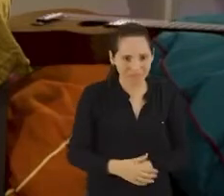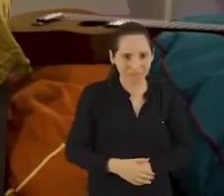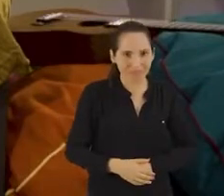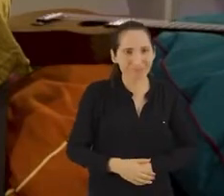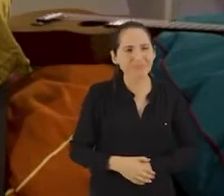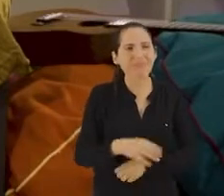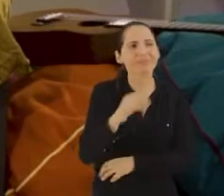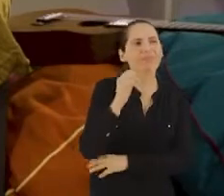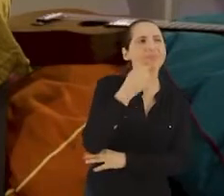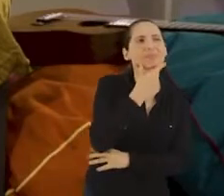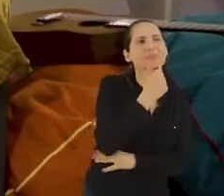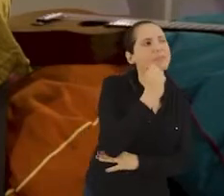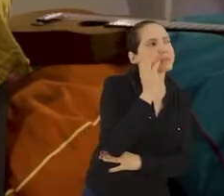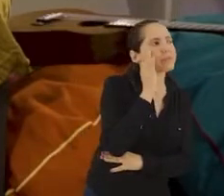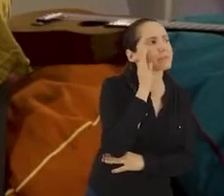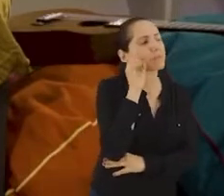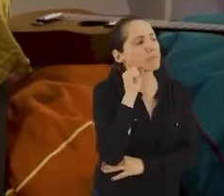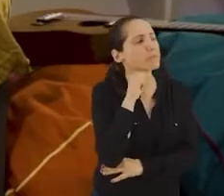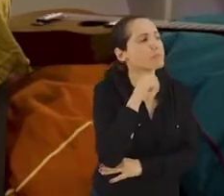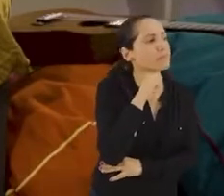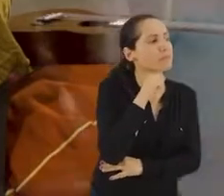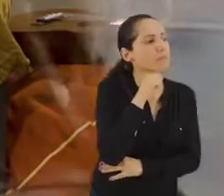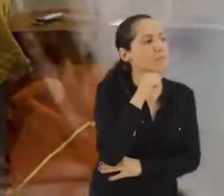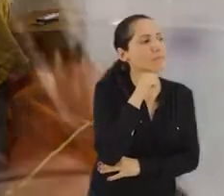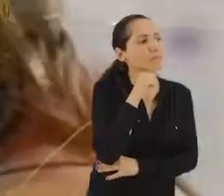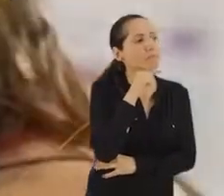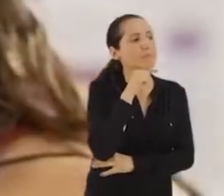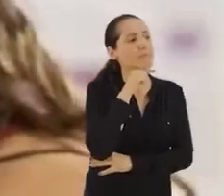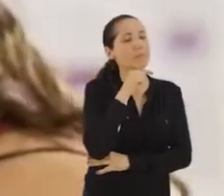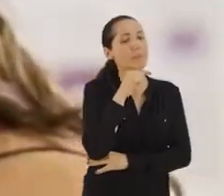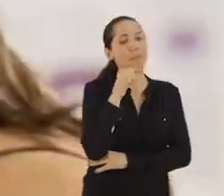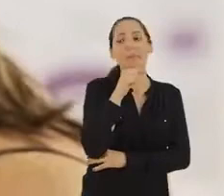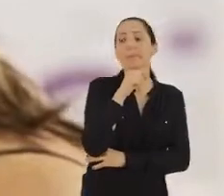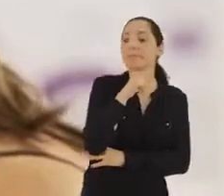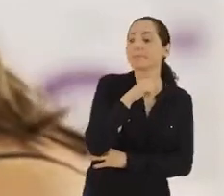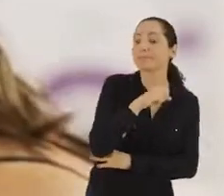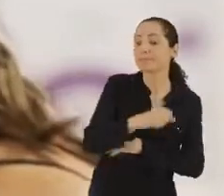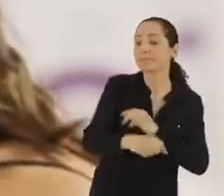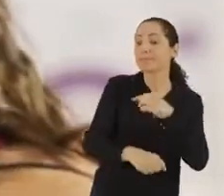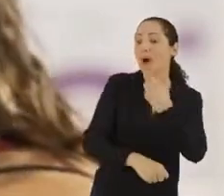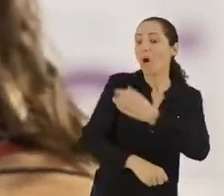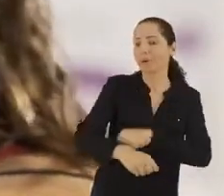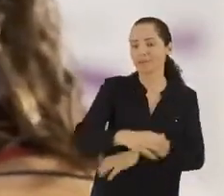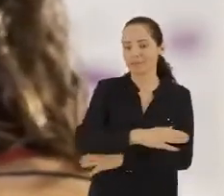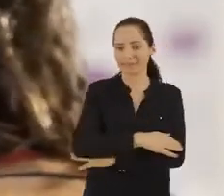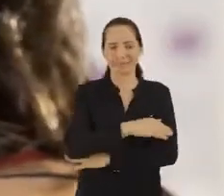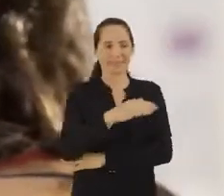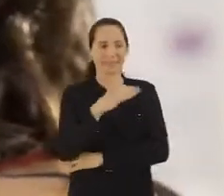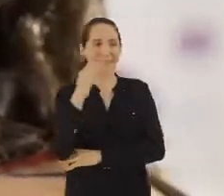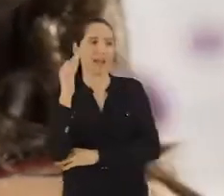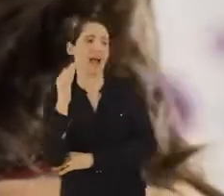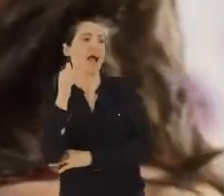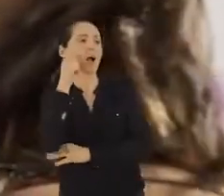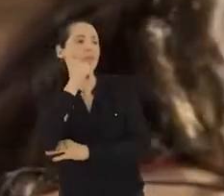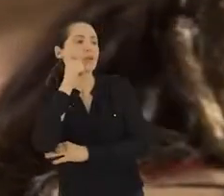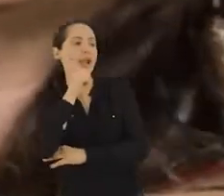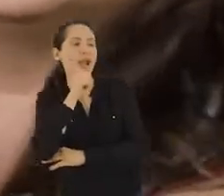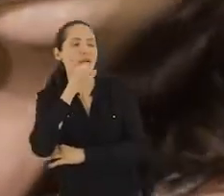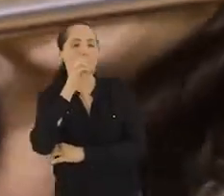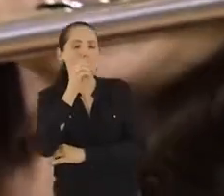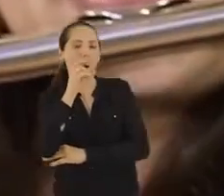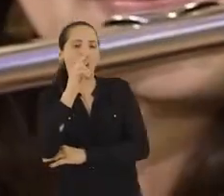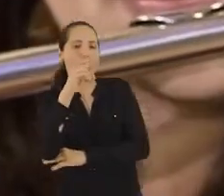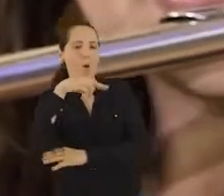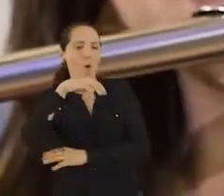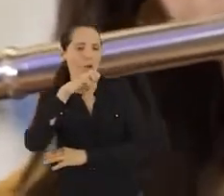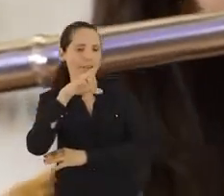Ele espiou de lado e viu ali, na outra janela, Dona Ornélia, que